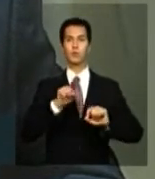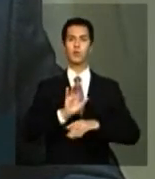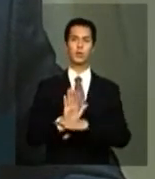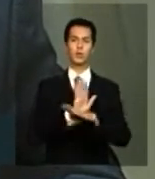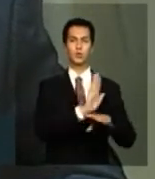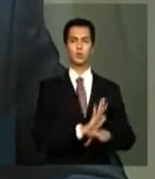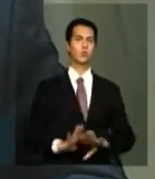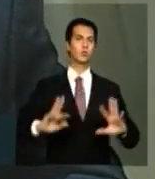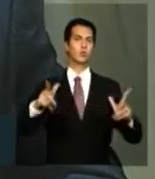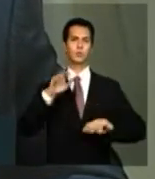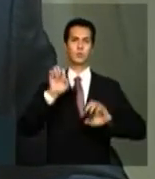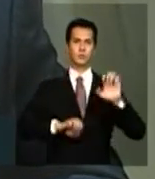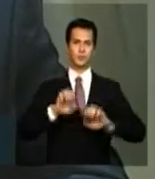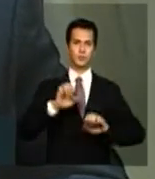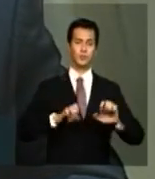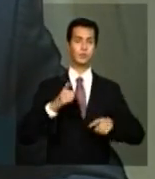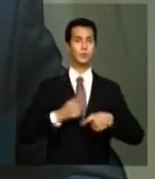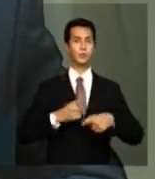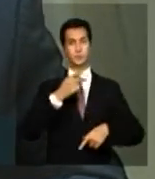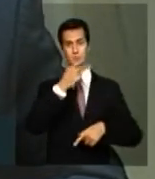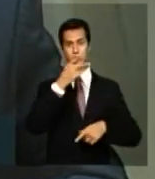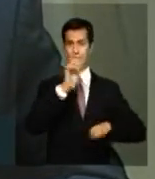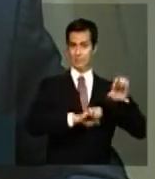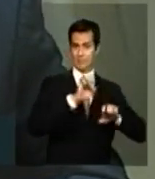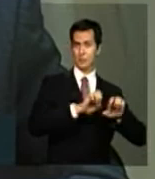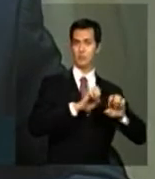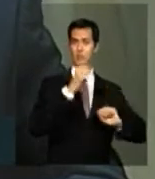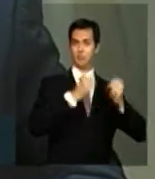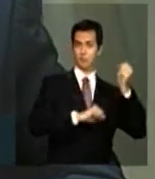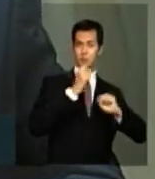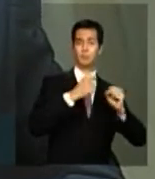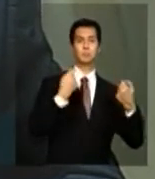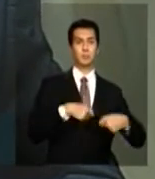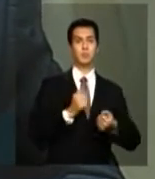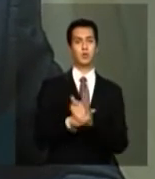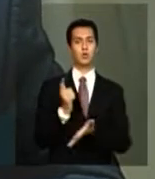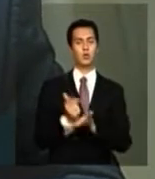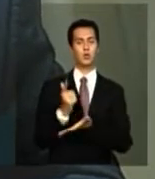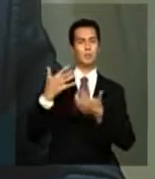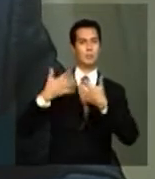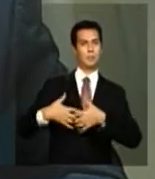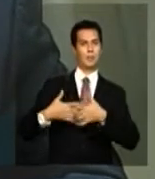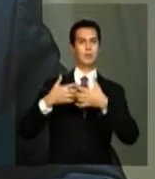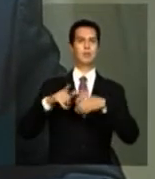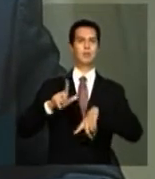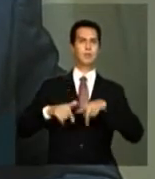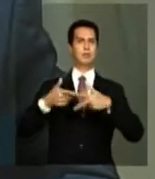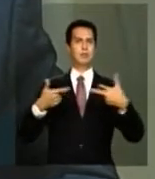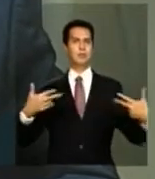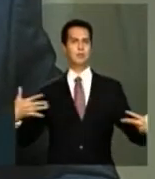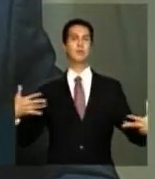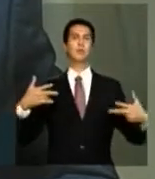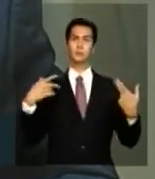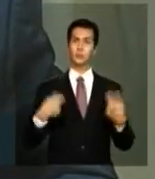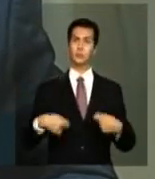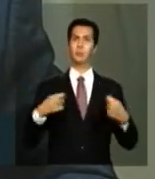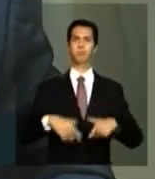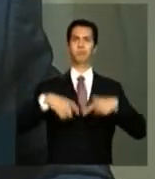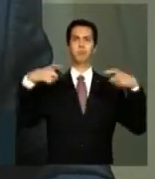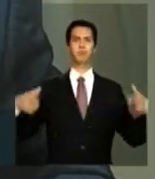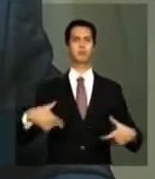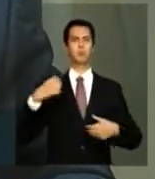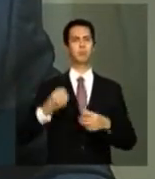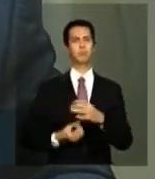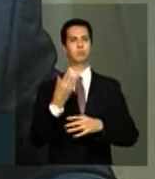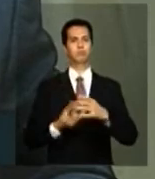vai fazer investimento adquire né máquinas e equipamentos para expandir a sua